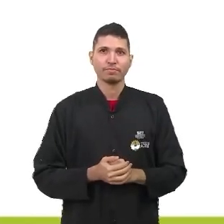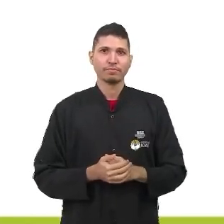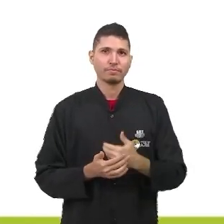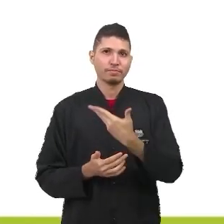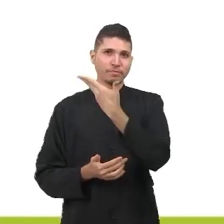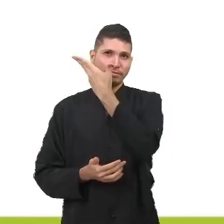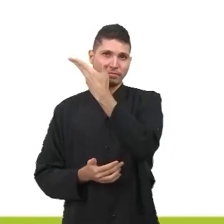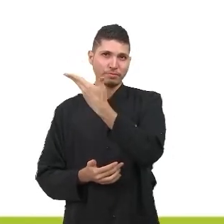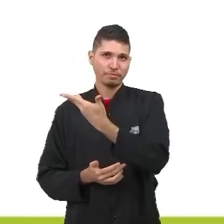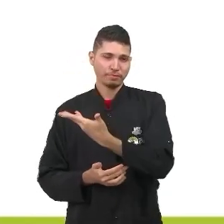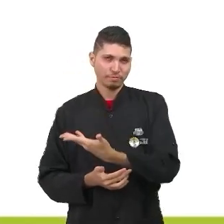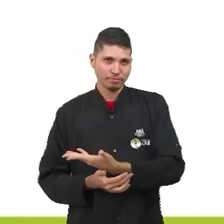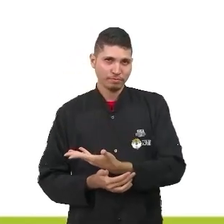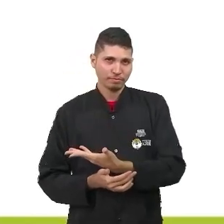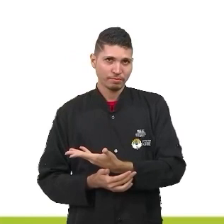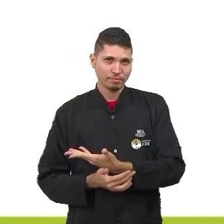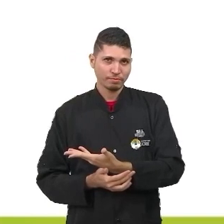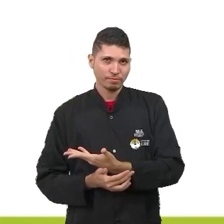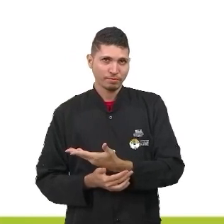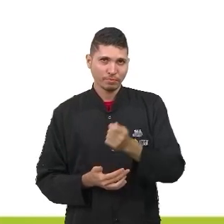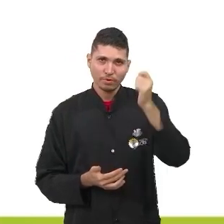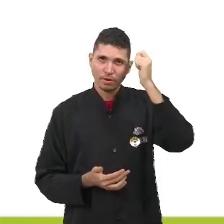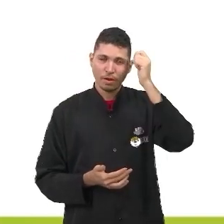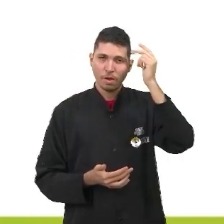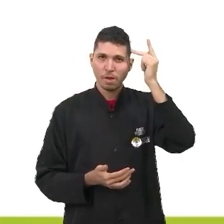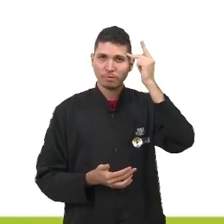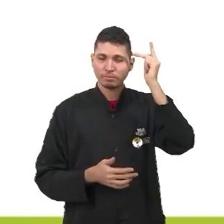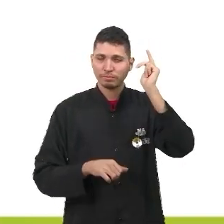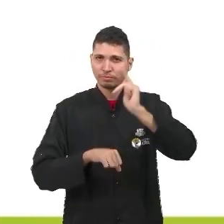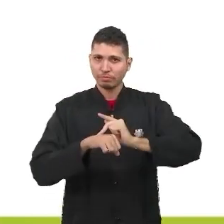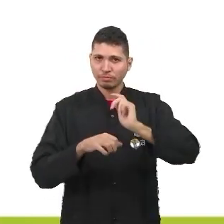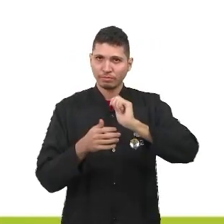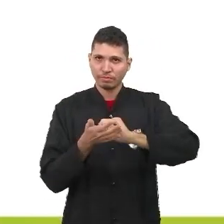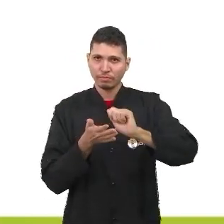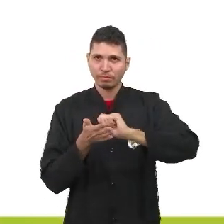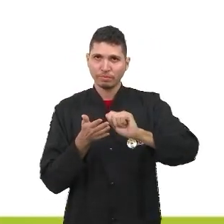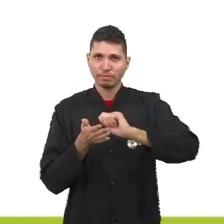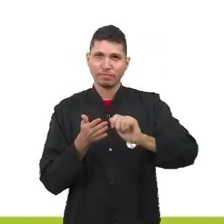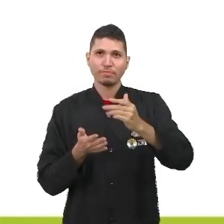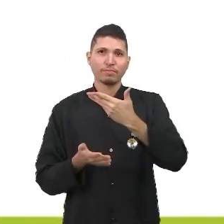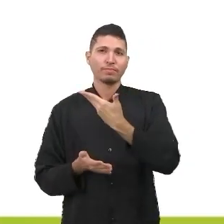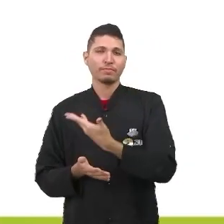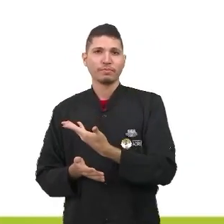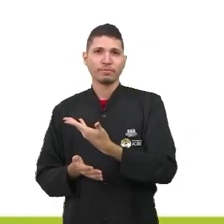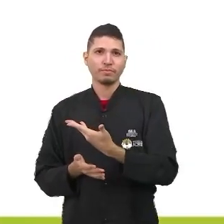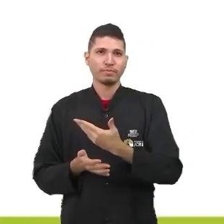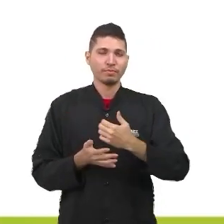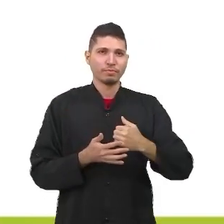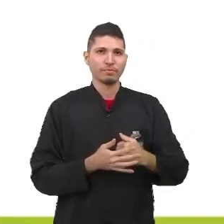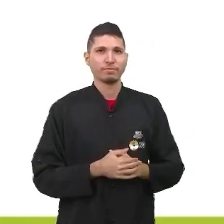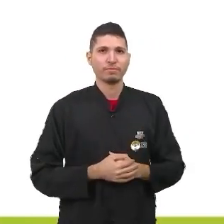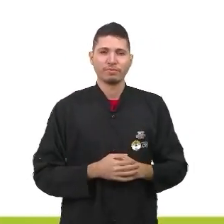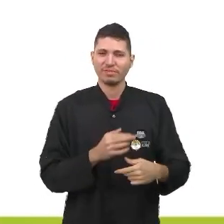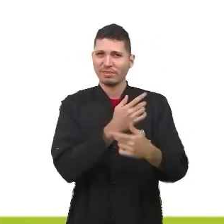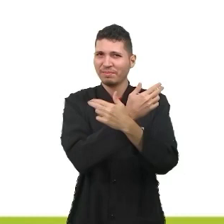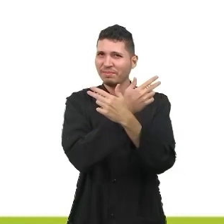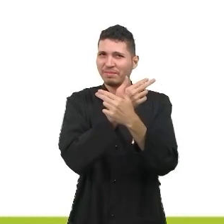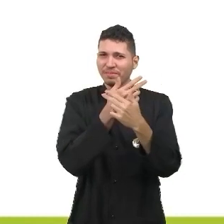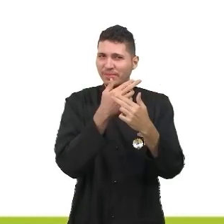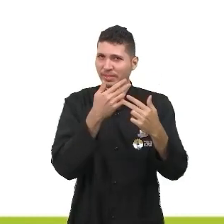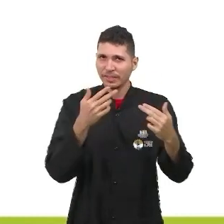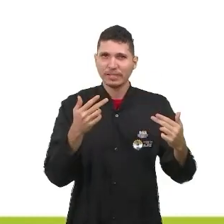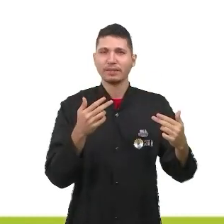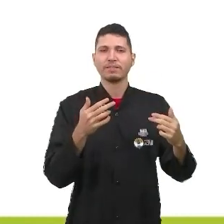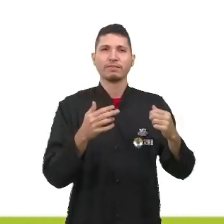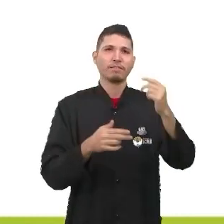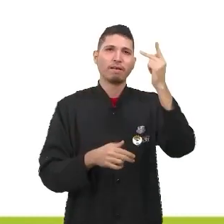Libertinagem. Nós temos menção também a outros escritores importantes, como Alcântara Machado, Ronald Carvalho, entre outros, né? Mas